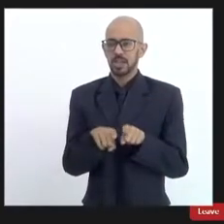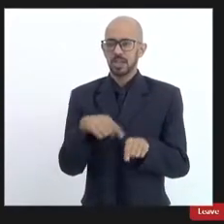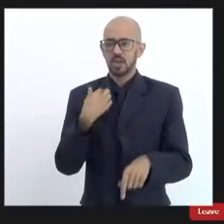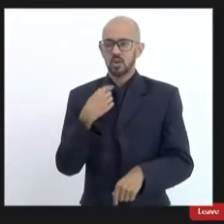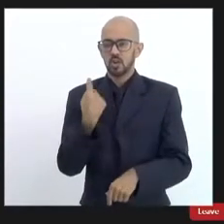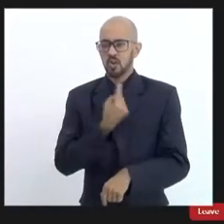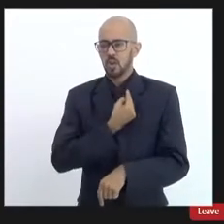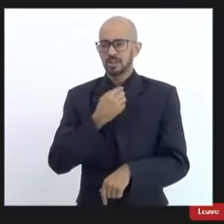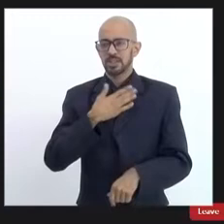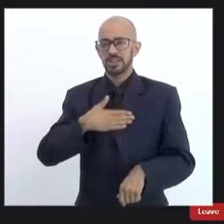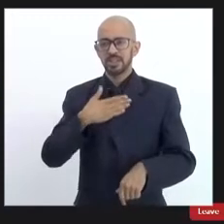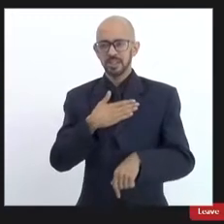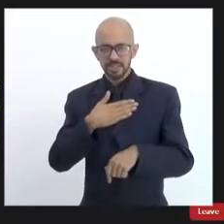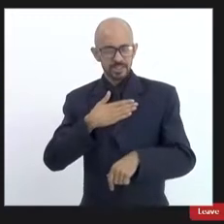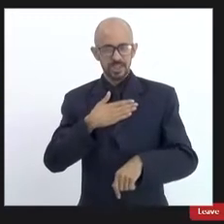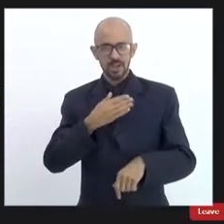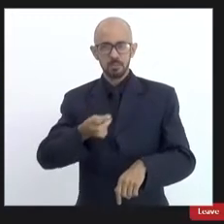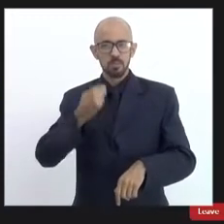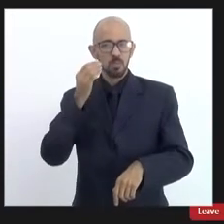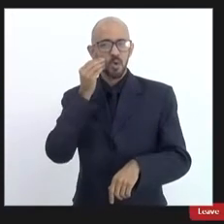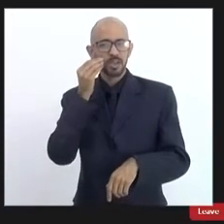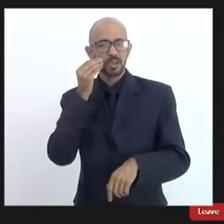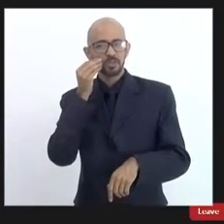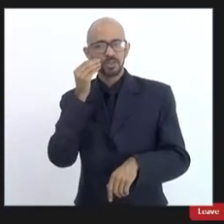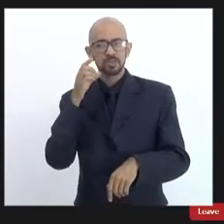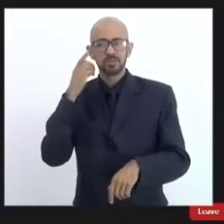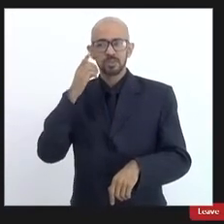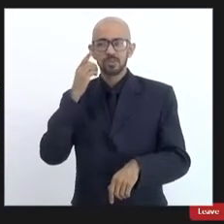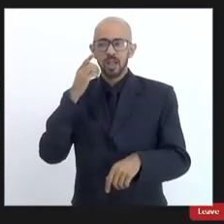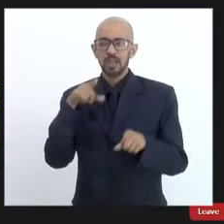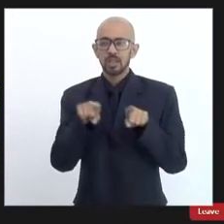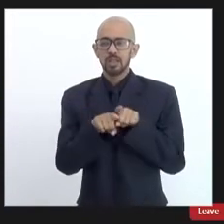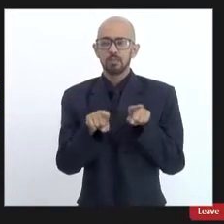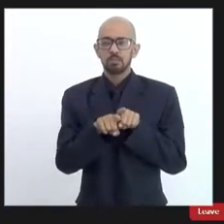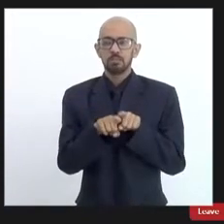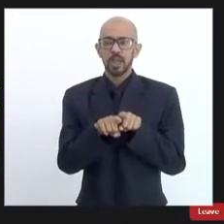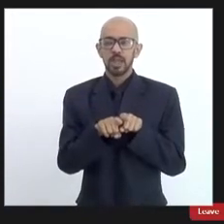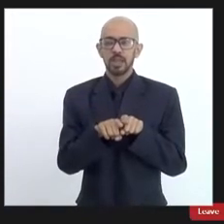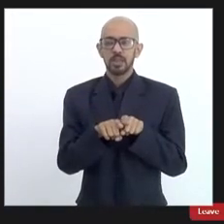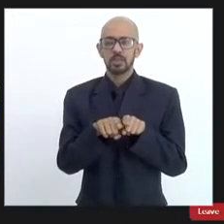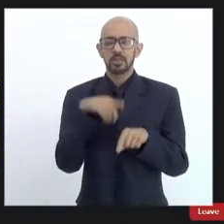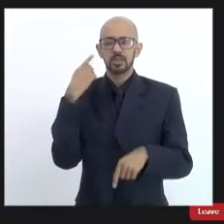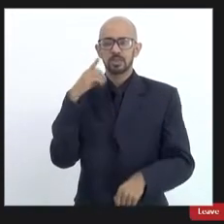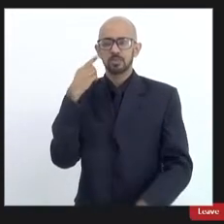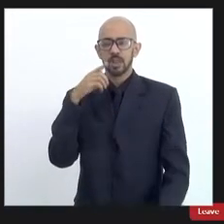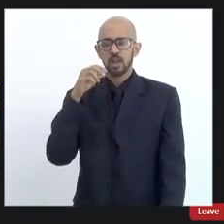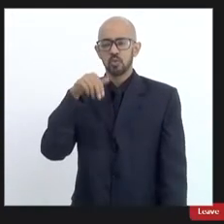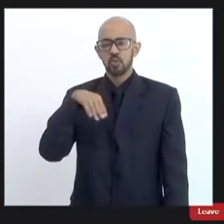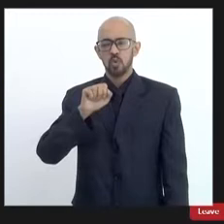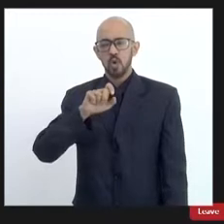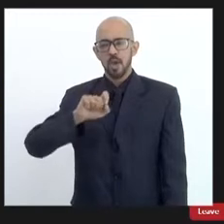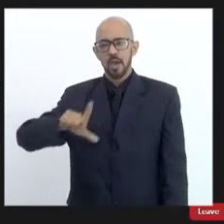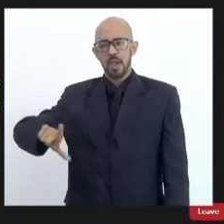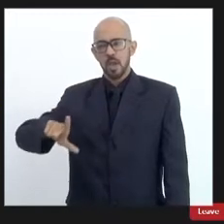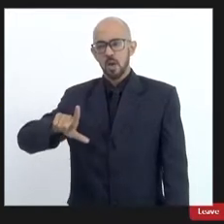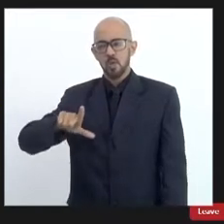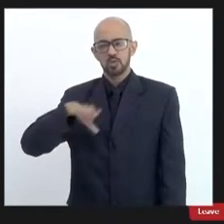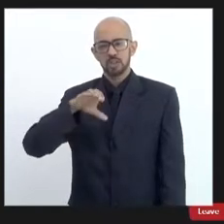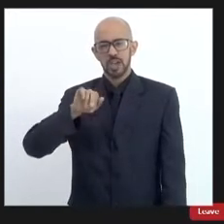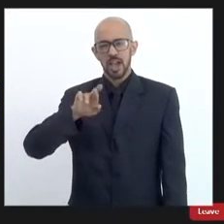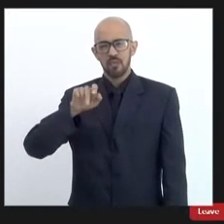queridíssima deputada Mônica Francisco, e Mônica. também o deputado Noel de Carvalho também já está